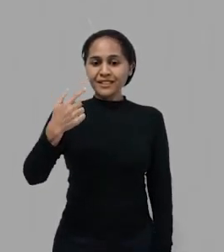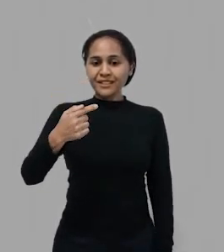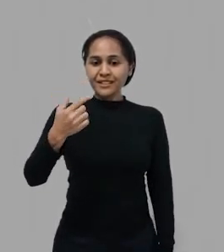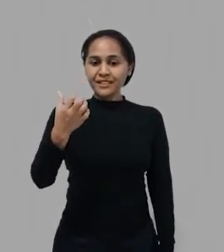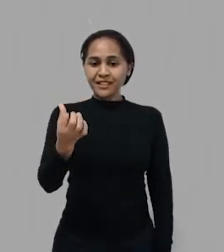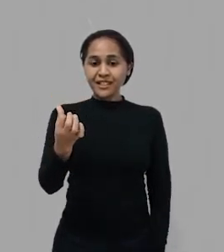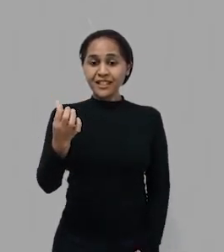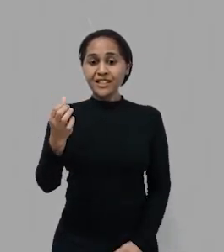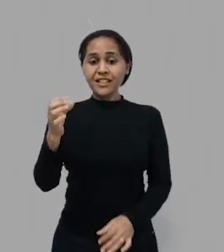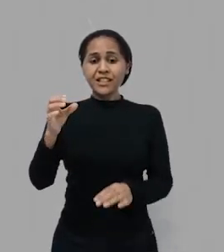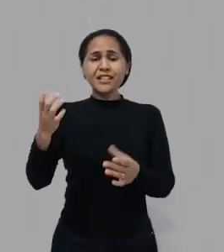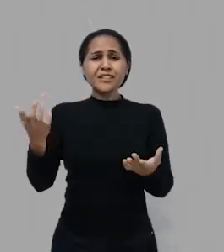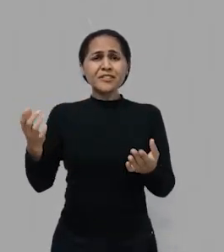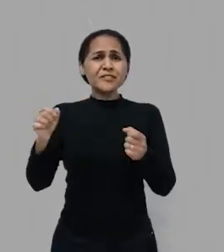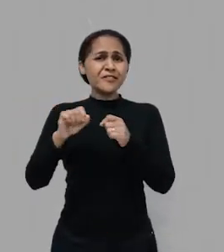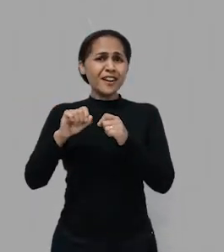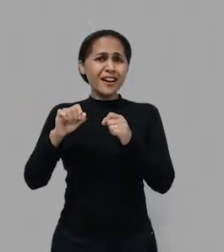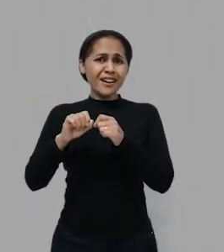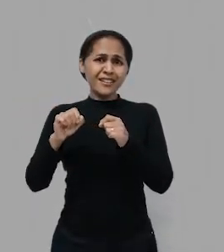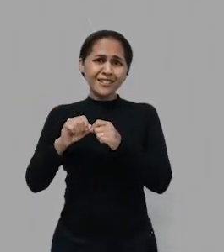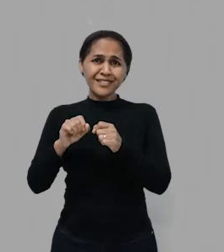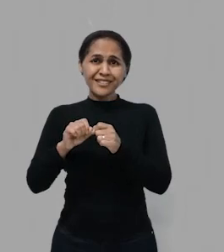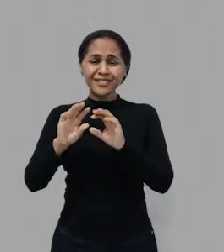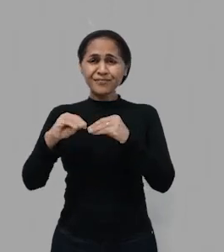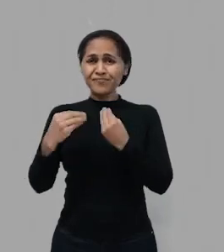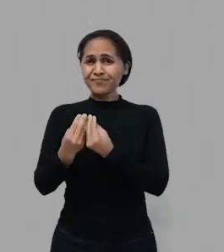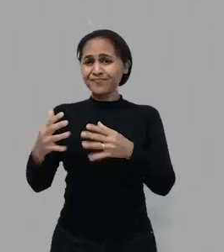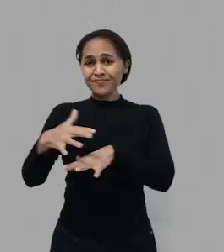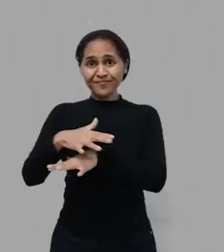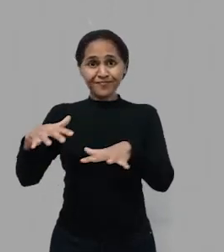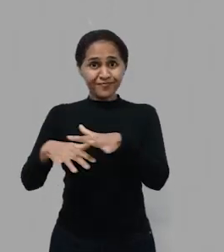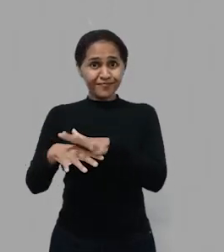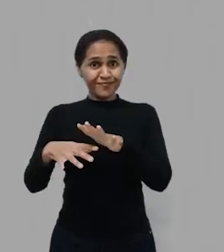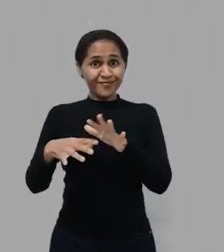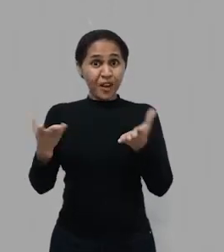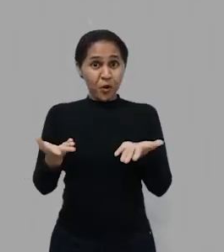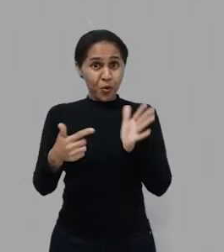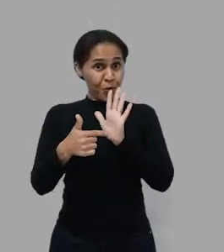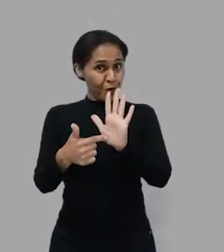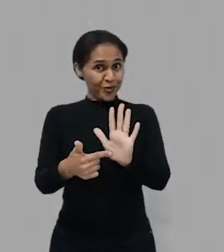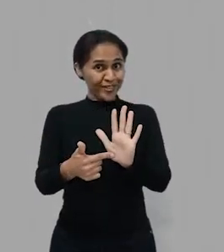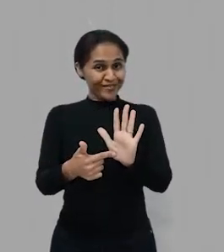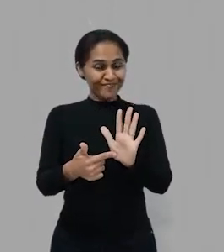366.319 isômeros. Então, não me peça para montar para vocês, porque vai dar muito trabalho.